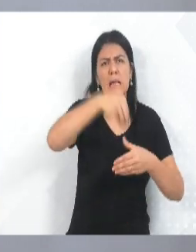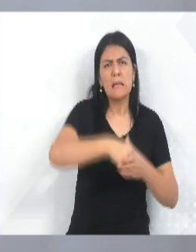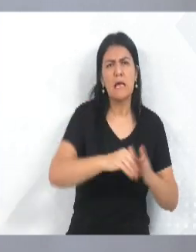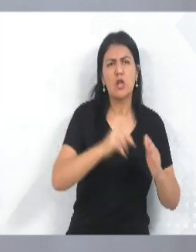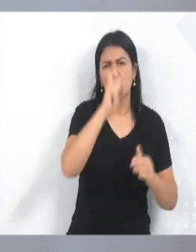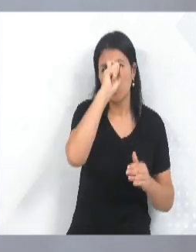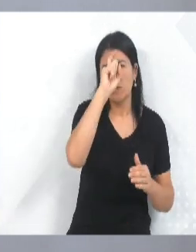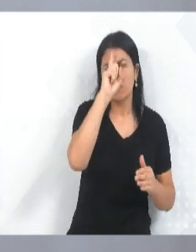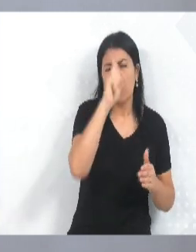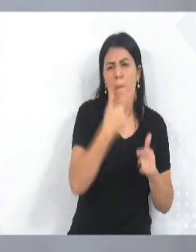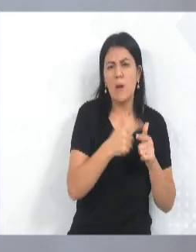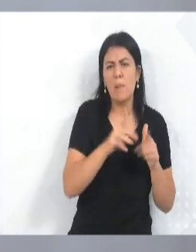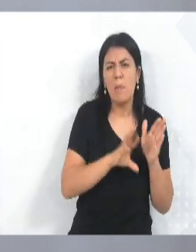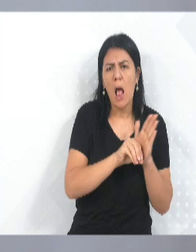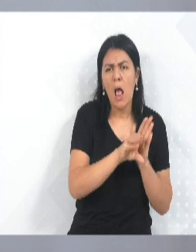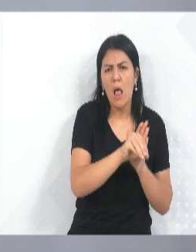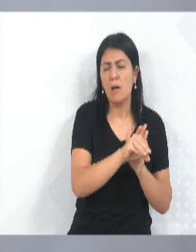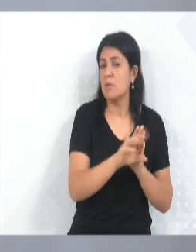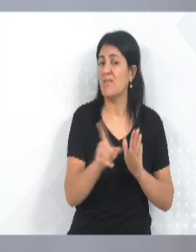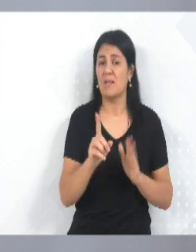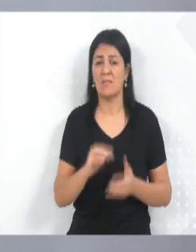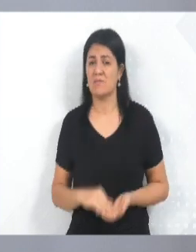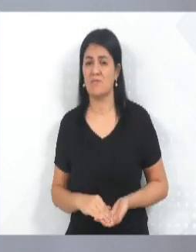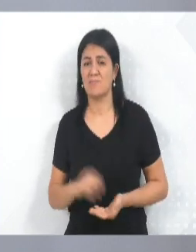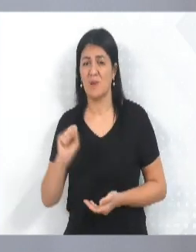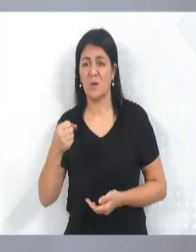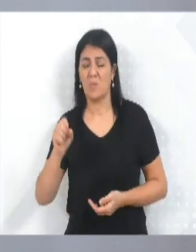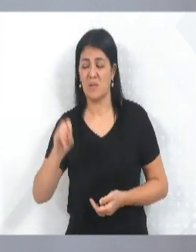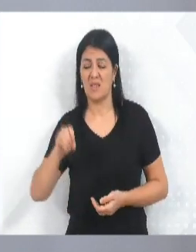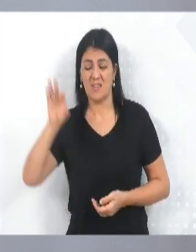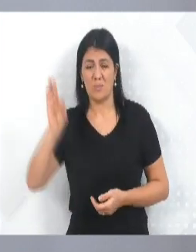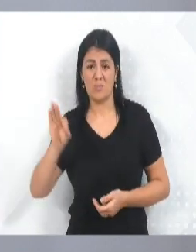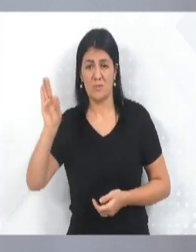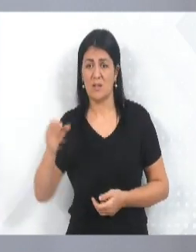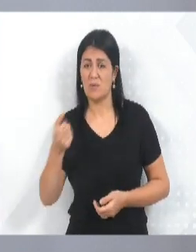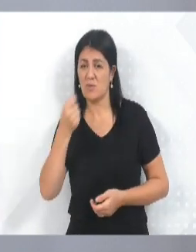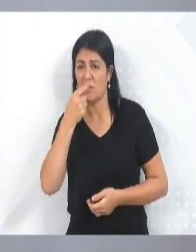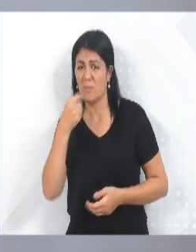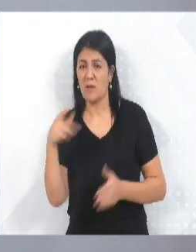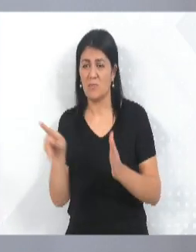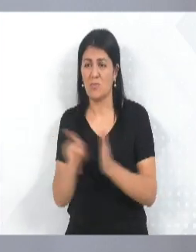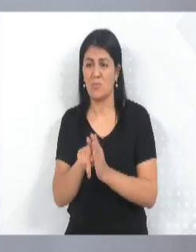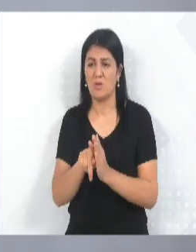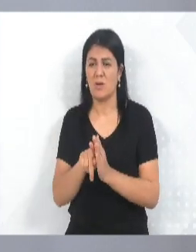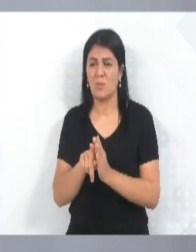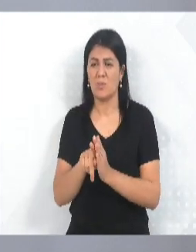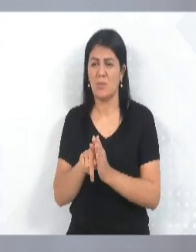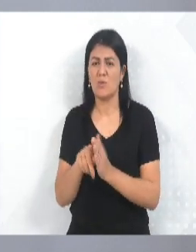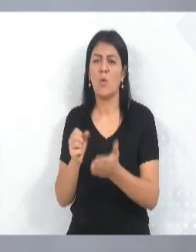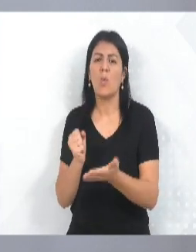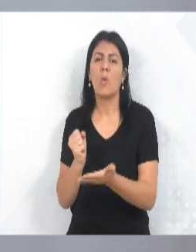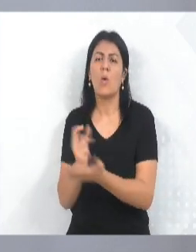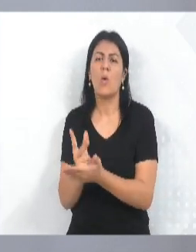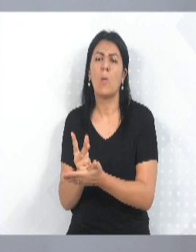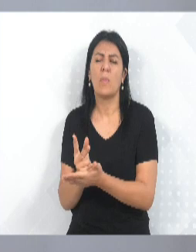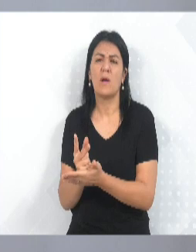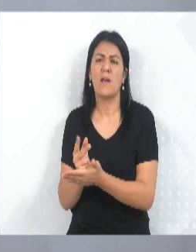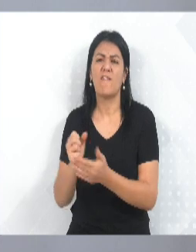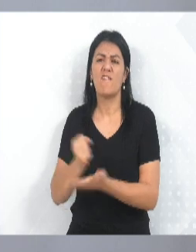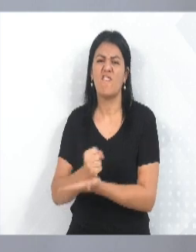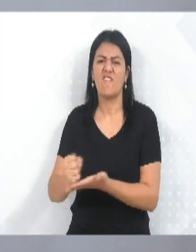80% dos antibióticos tomados são ambulatoriais são da Comunidade São comprados em farmácia